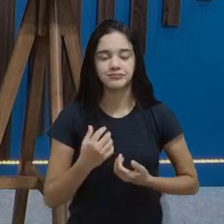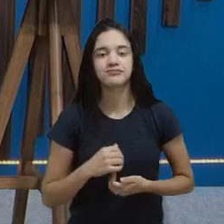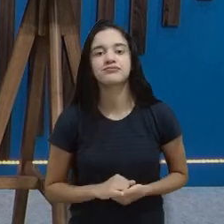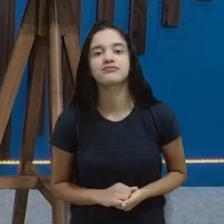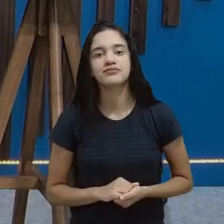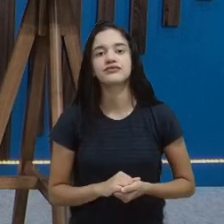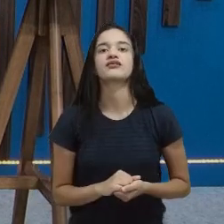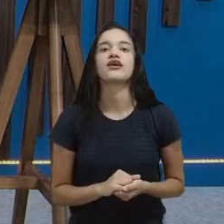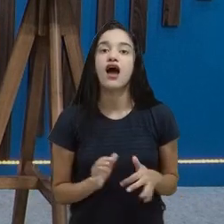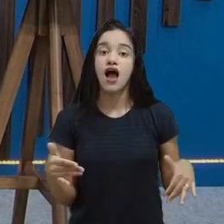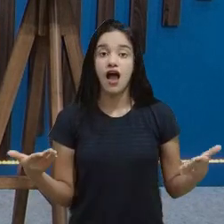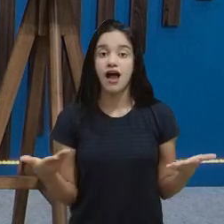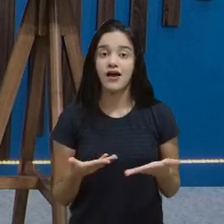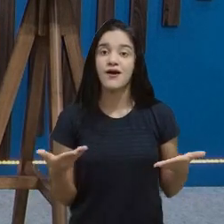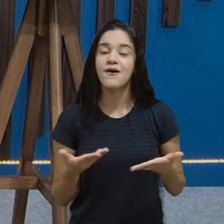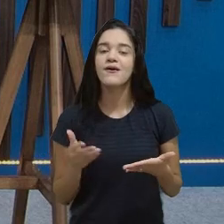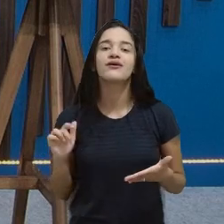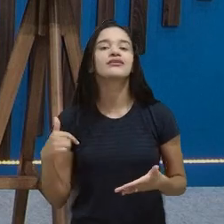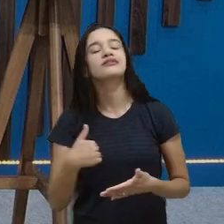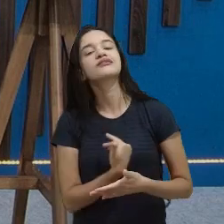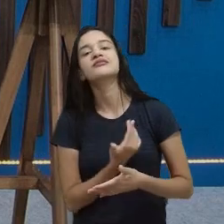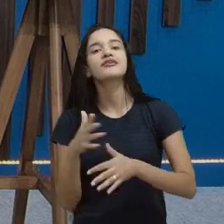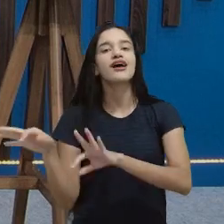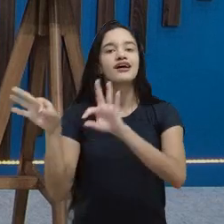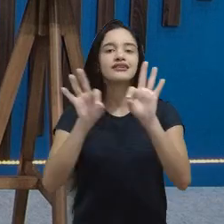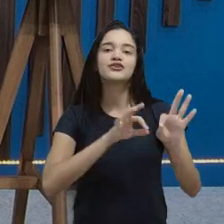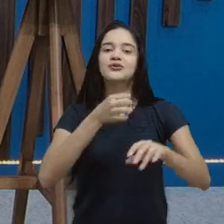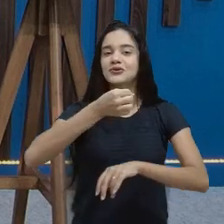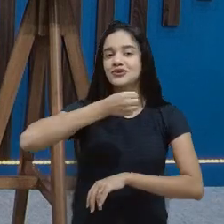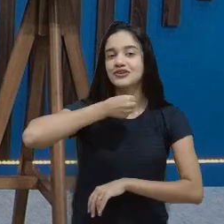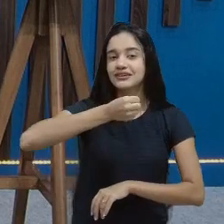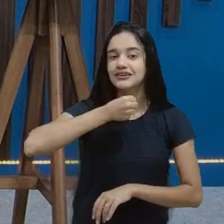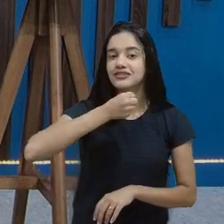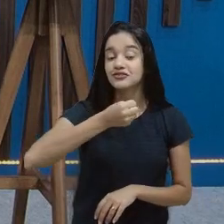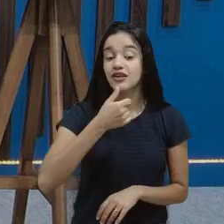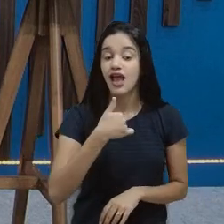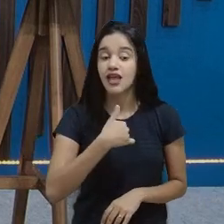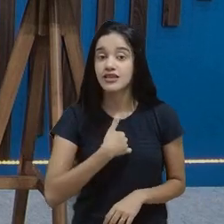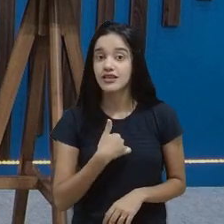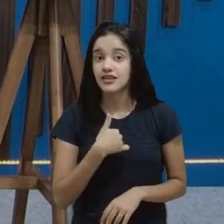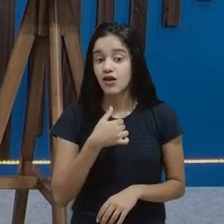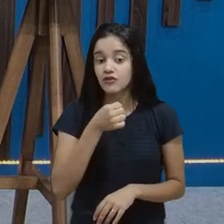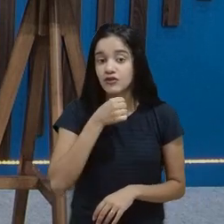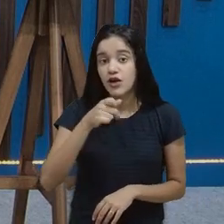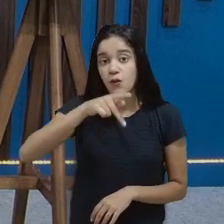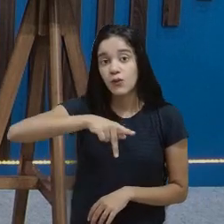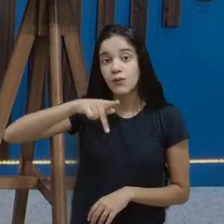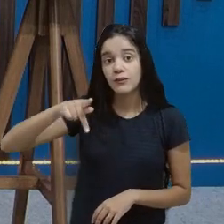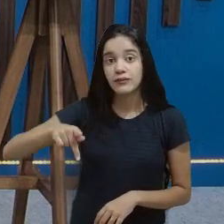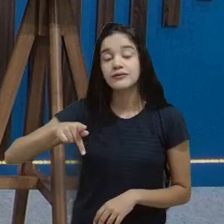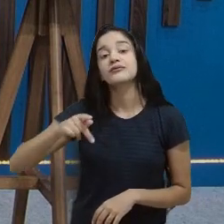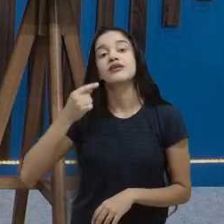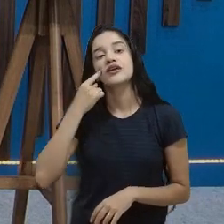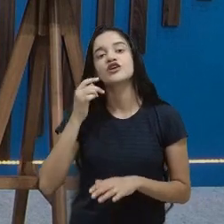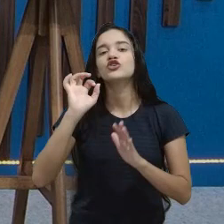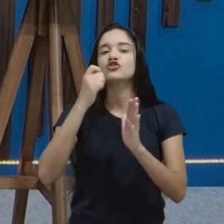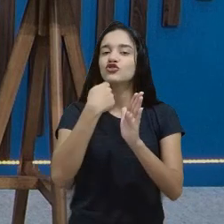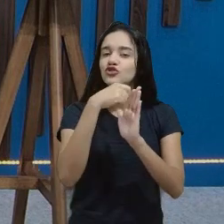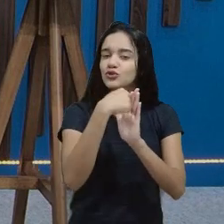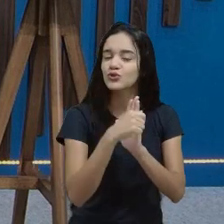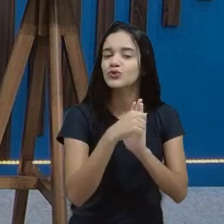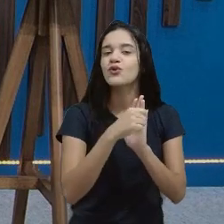Então, agora nós vamos assistir uma entrevista que eu fiz, não é, com a professora,